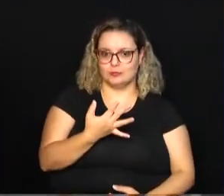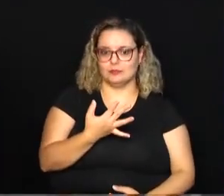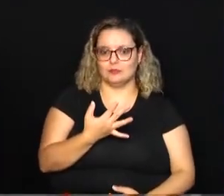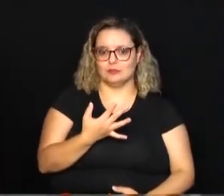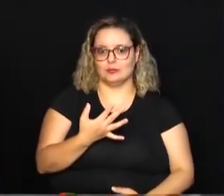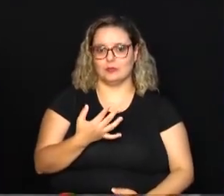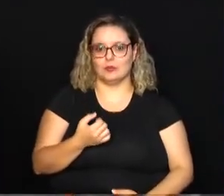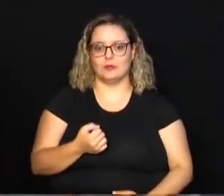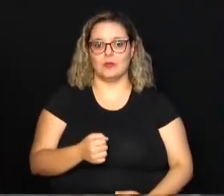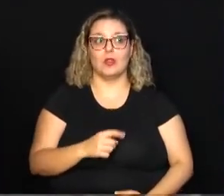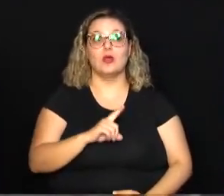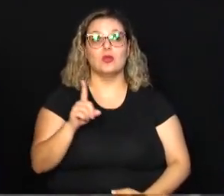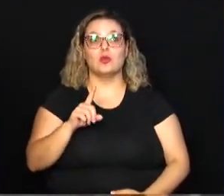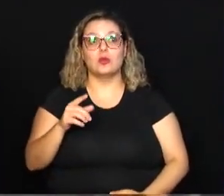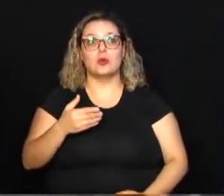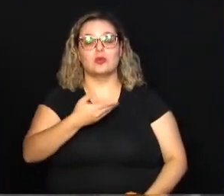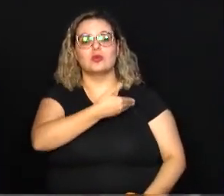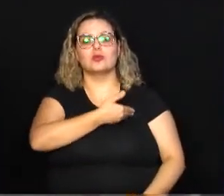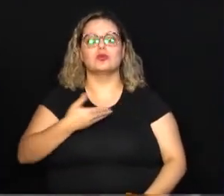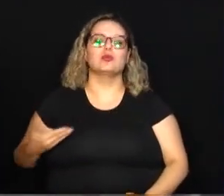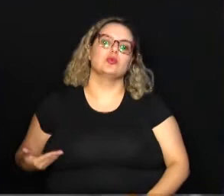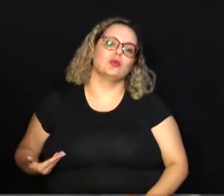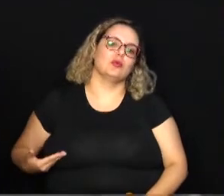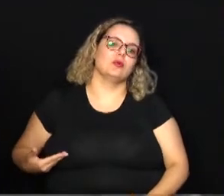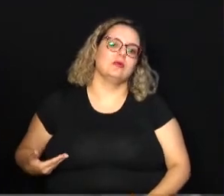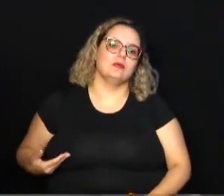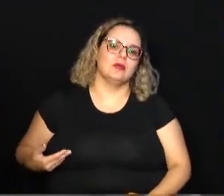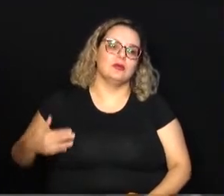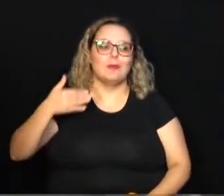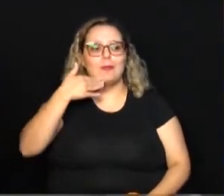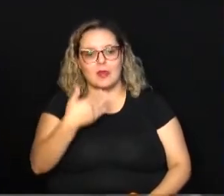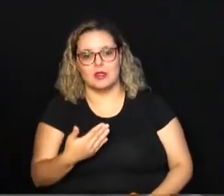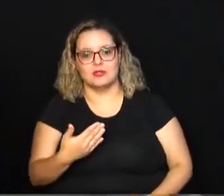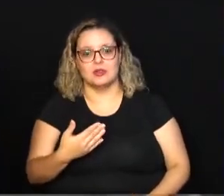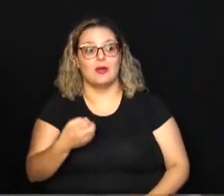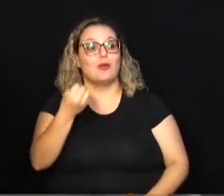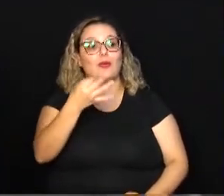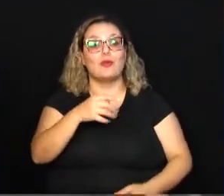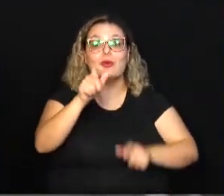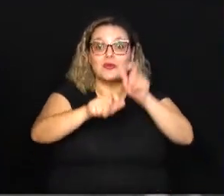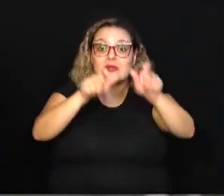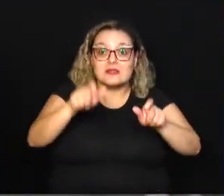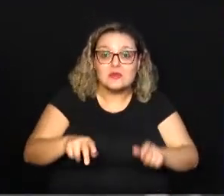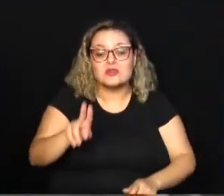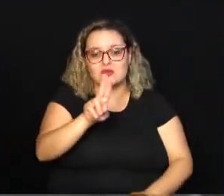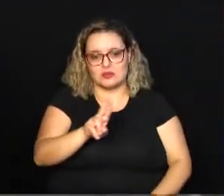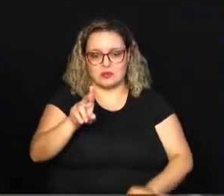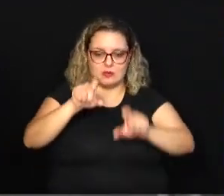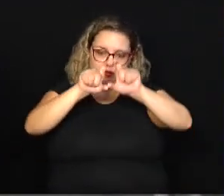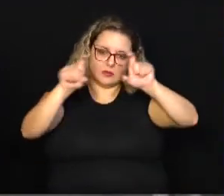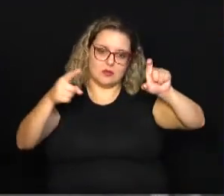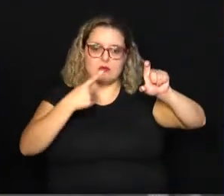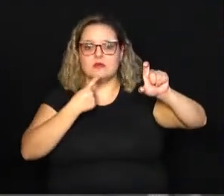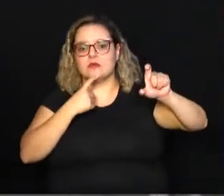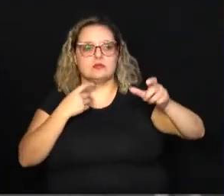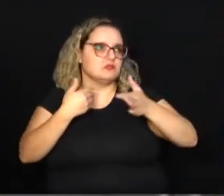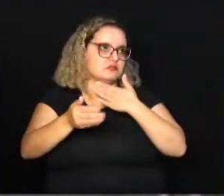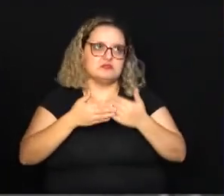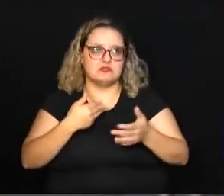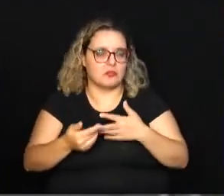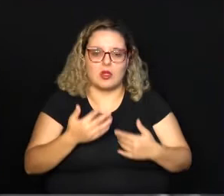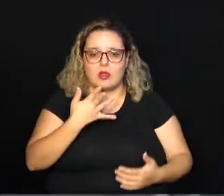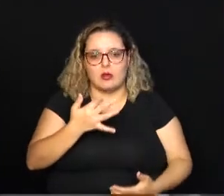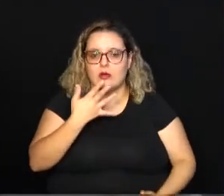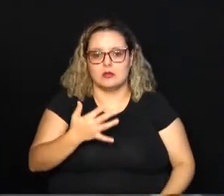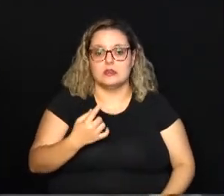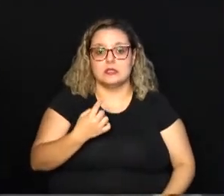o governo impõe ou pede, é quanto a população executa. Não adianta eu estar na fase vermelha, a cor que queira dar, se